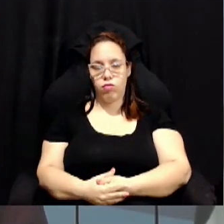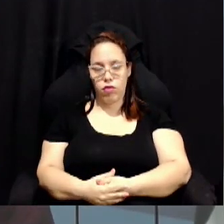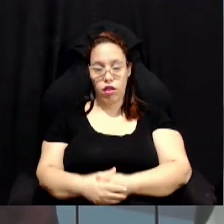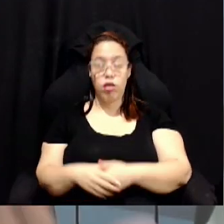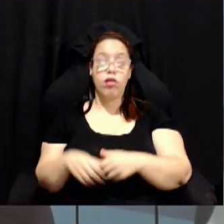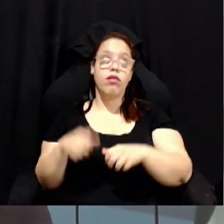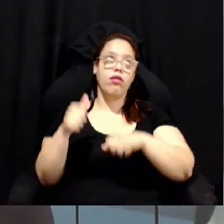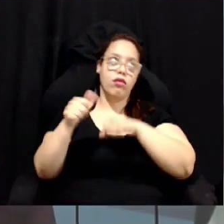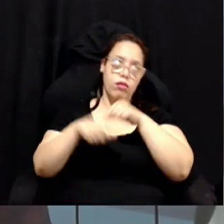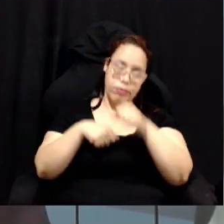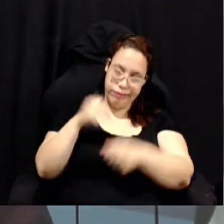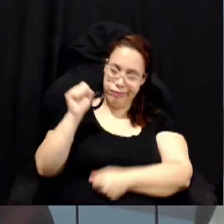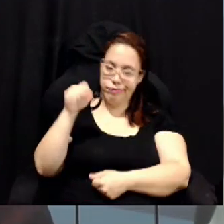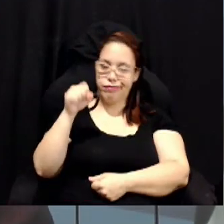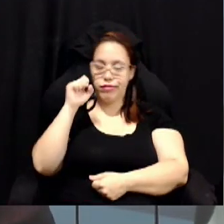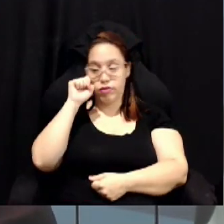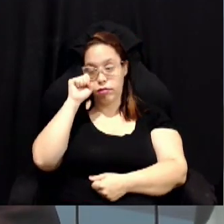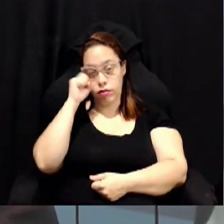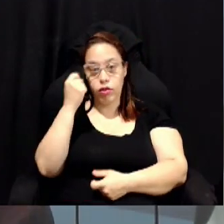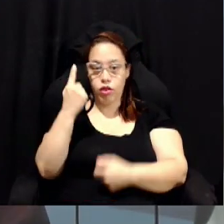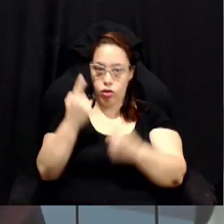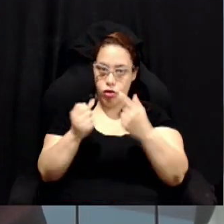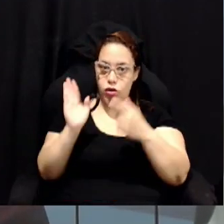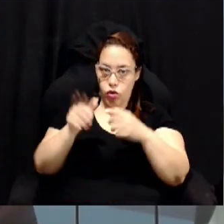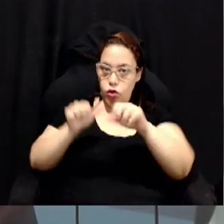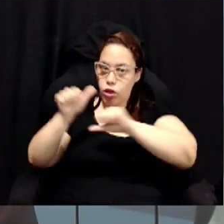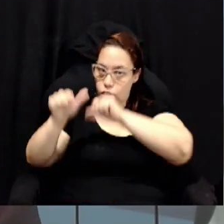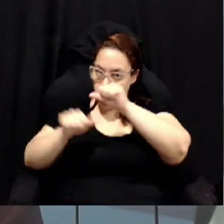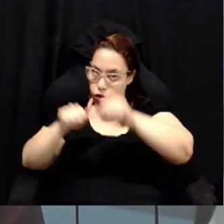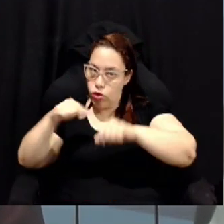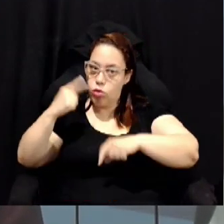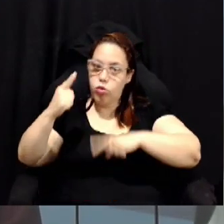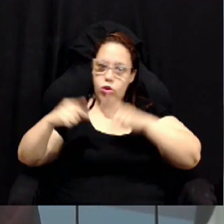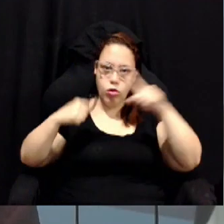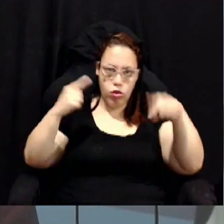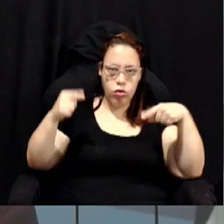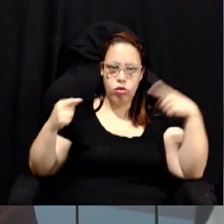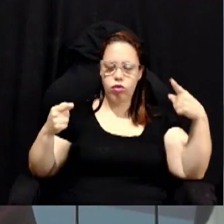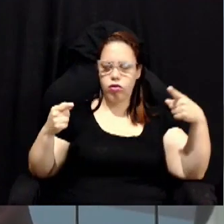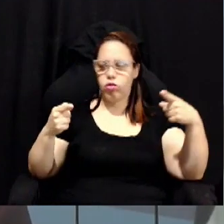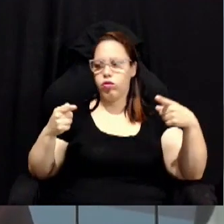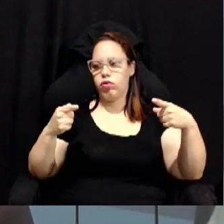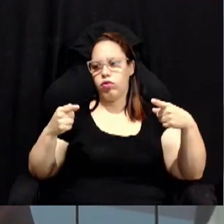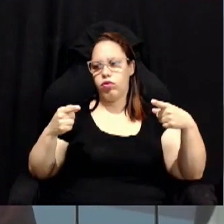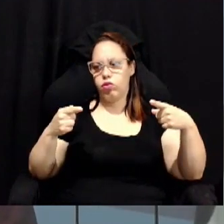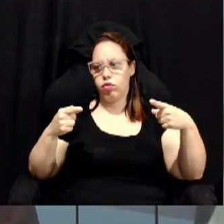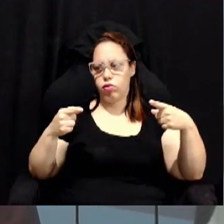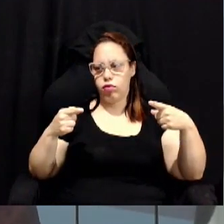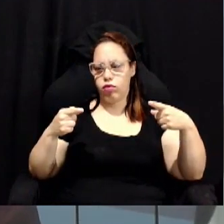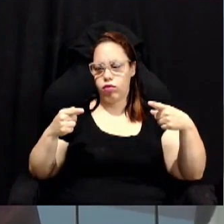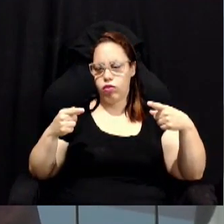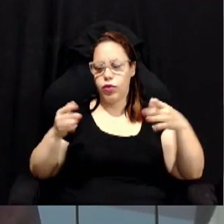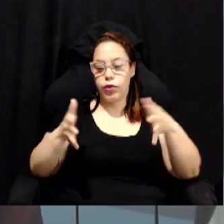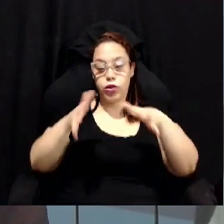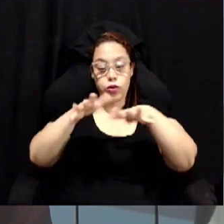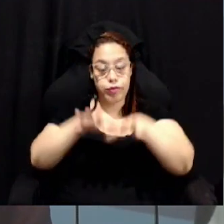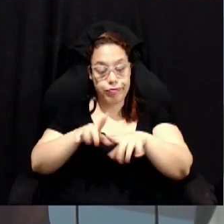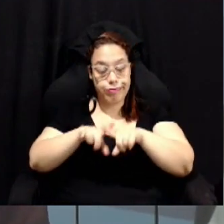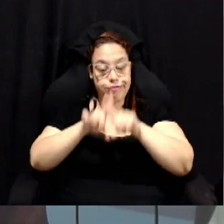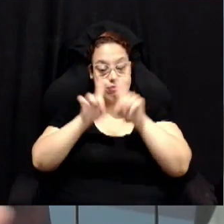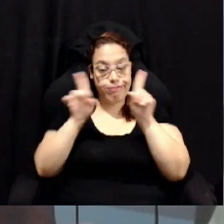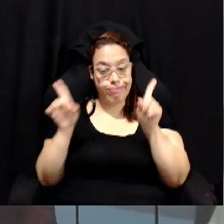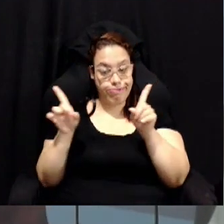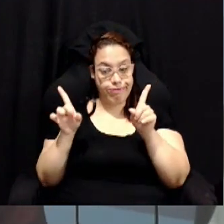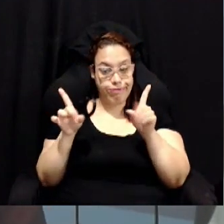E já estão alguns sendo transformados por outras questões de inclusão, mas